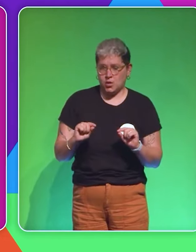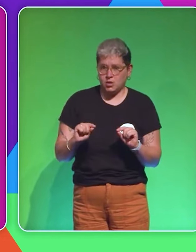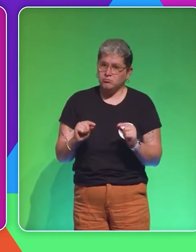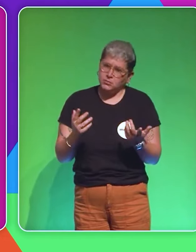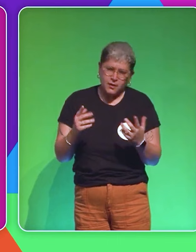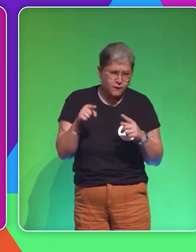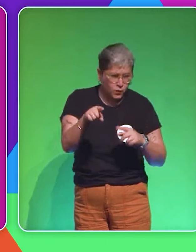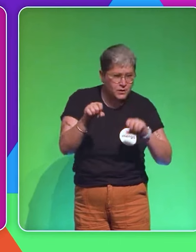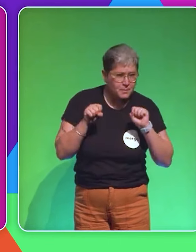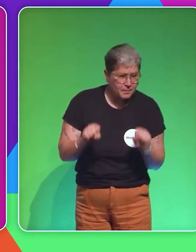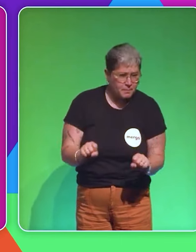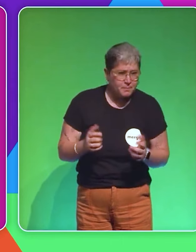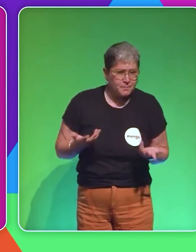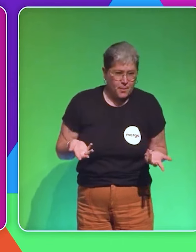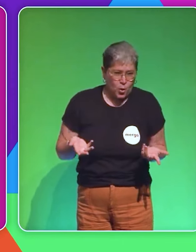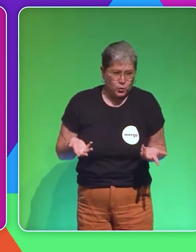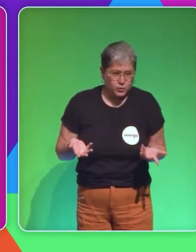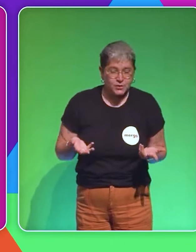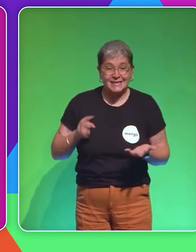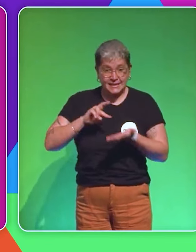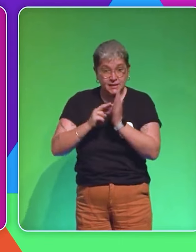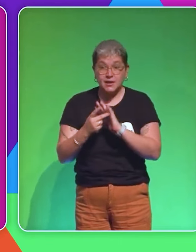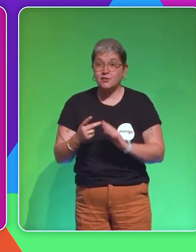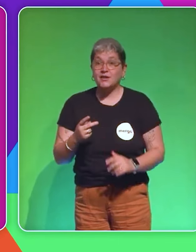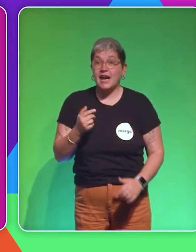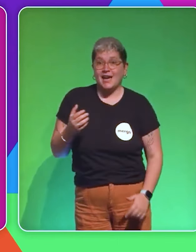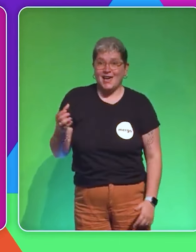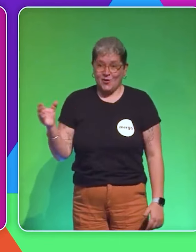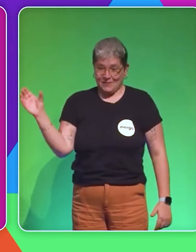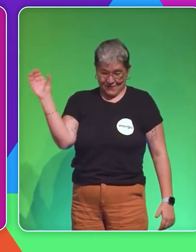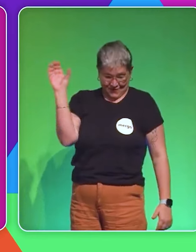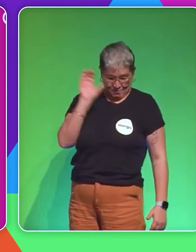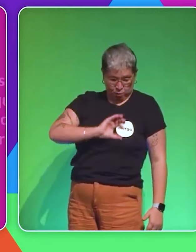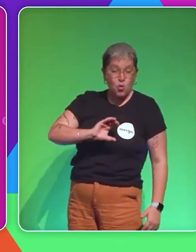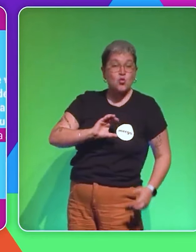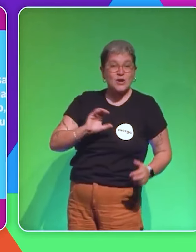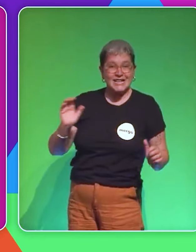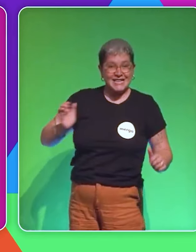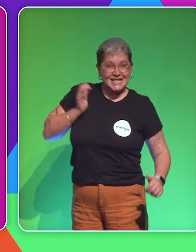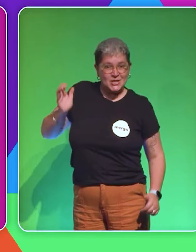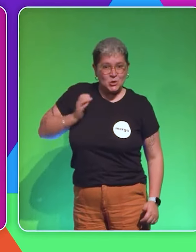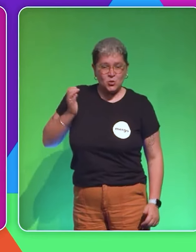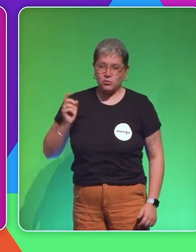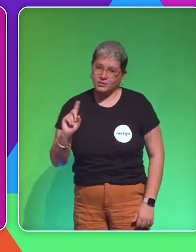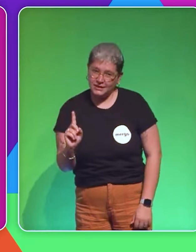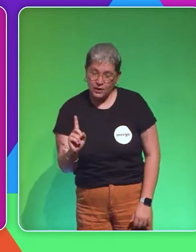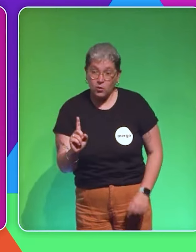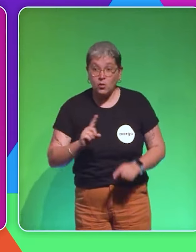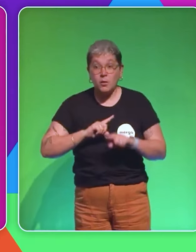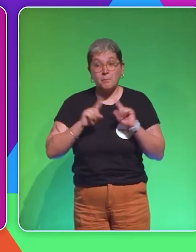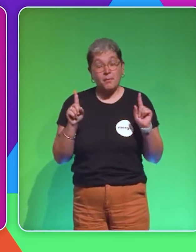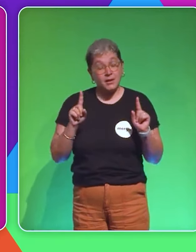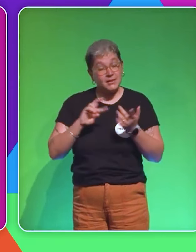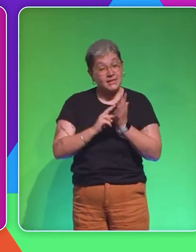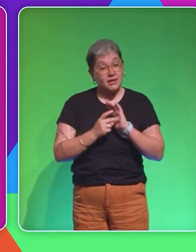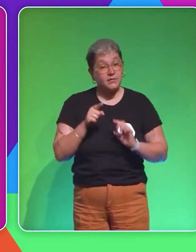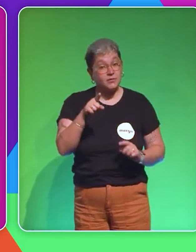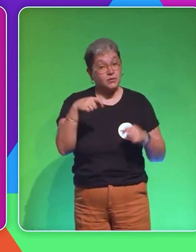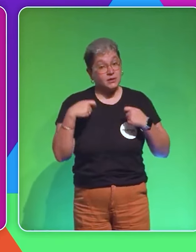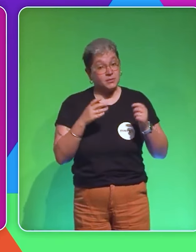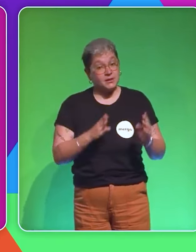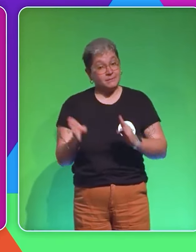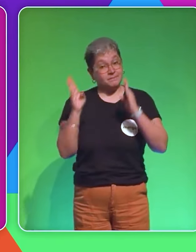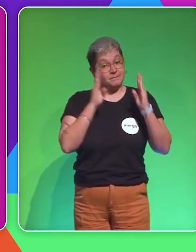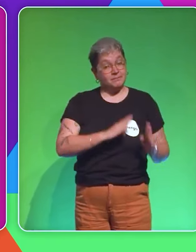conteúdo né não quer dizer que você vai ficar rico de uma hora para outra né apenas quer dizer que você tem que pensar bem